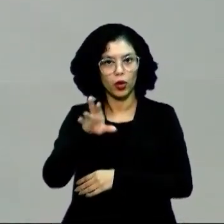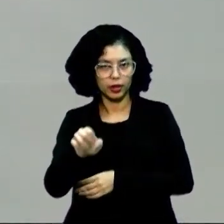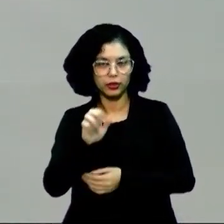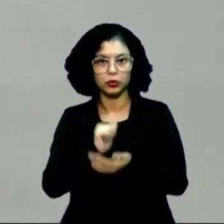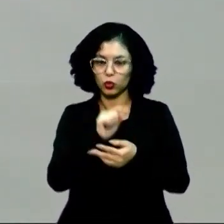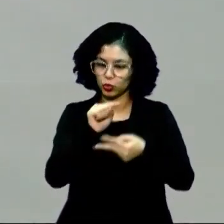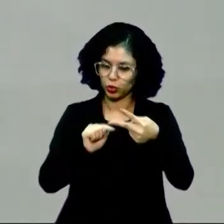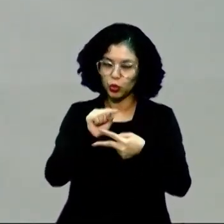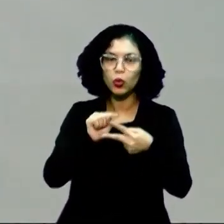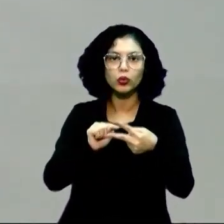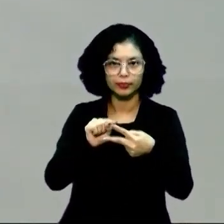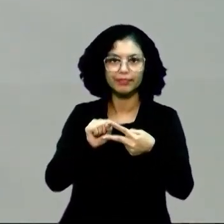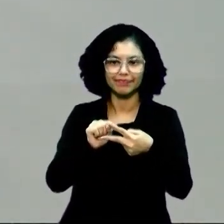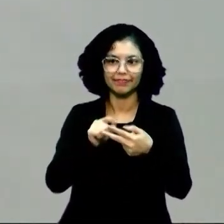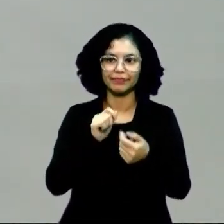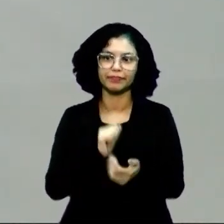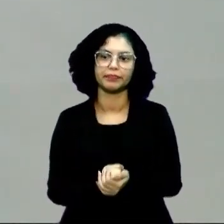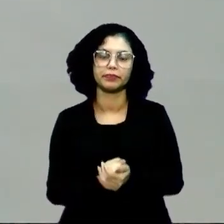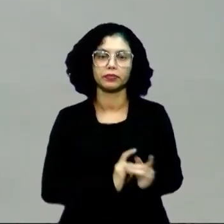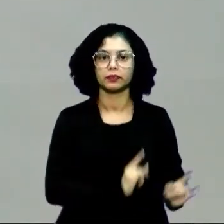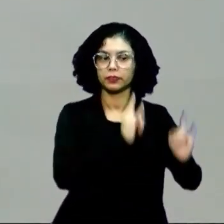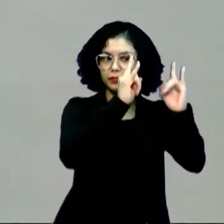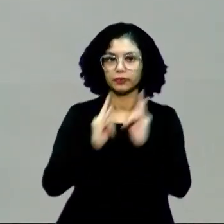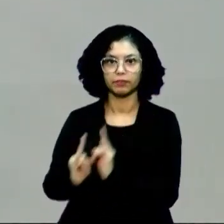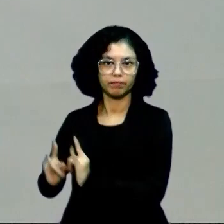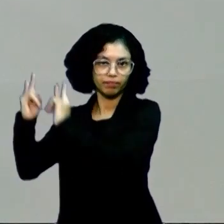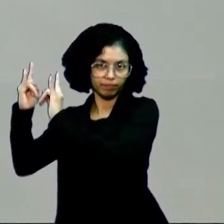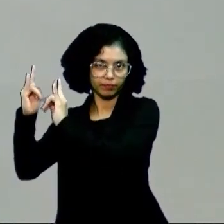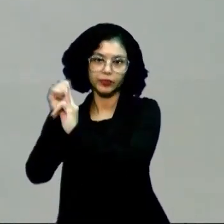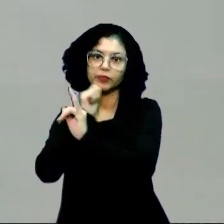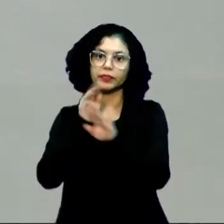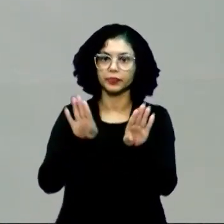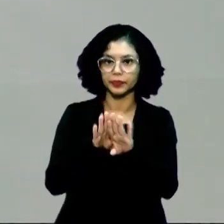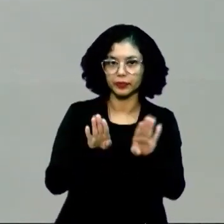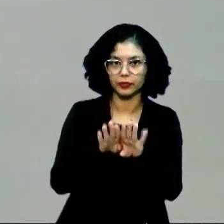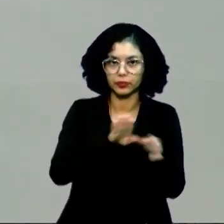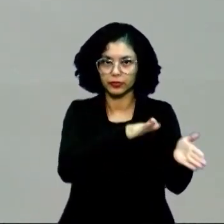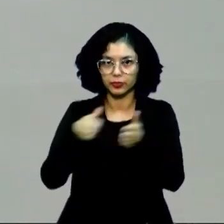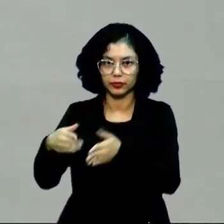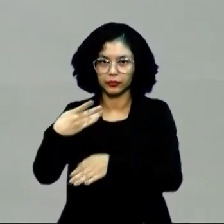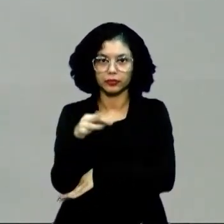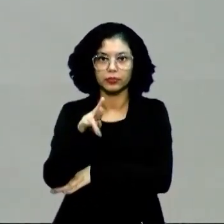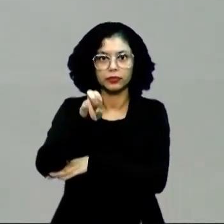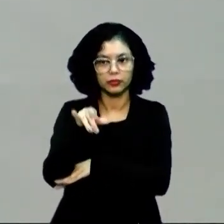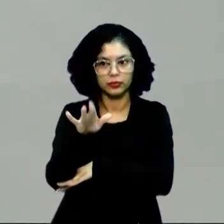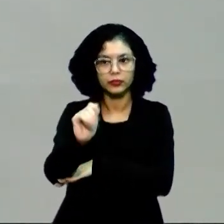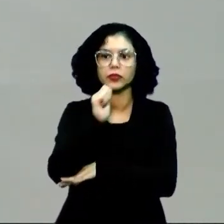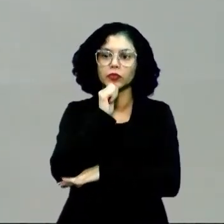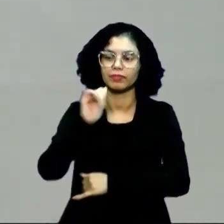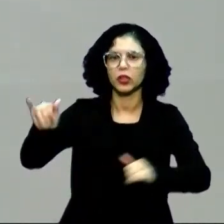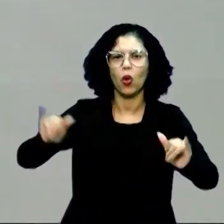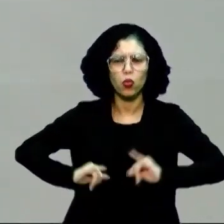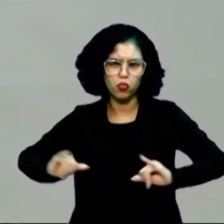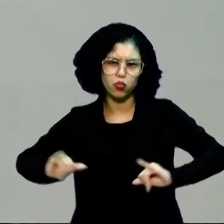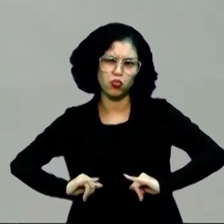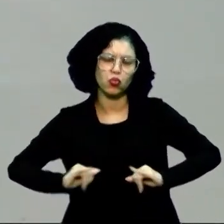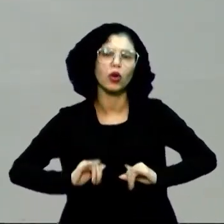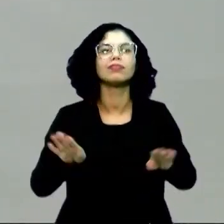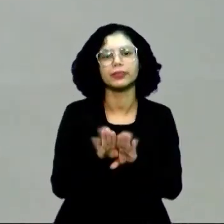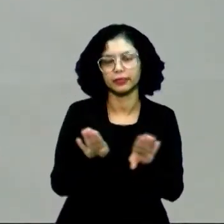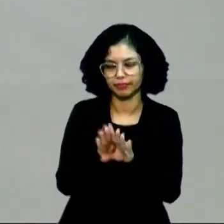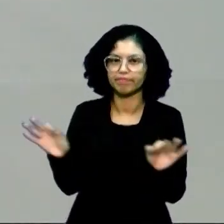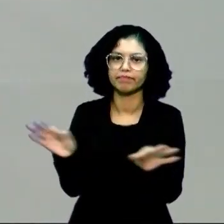Então foram duas torres e também a parte do Pentágono que sofreu com o atentado,